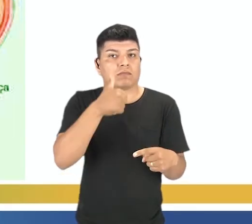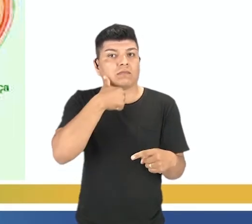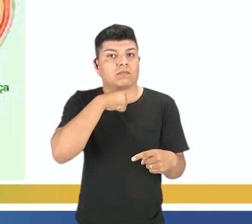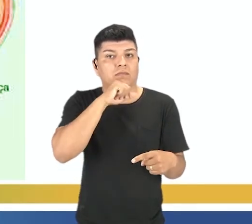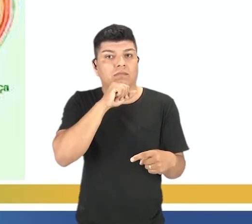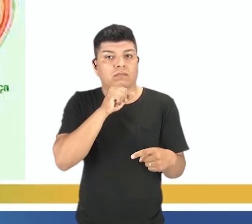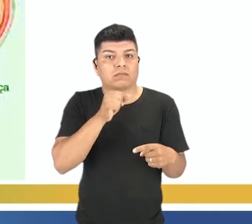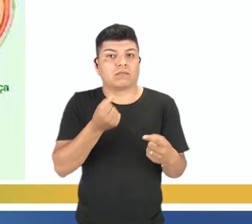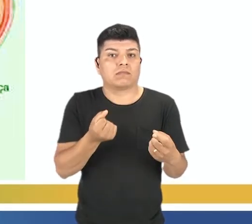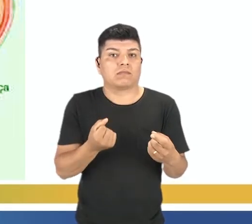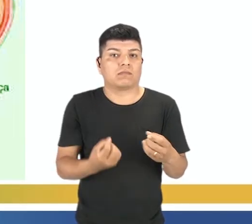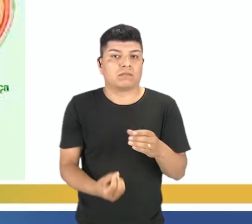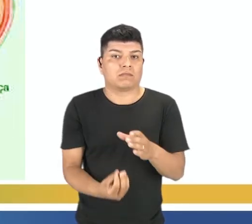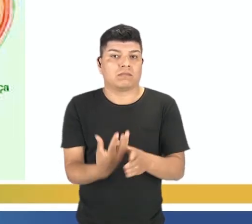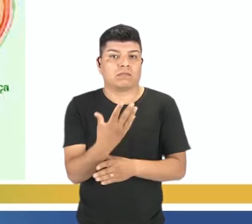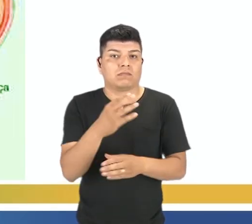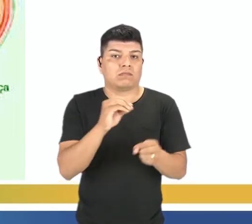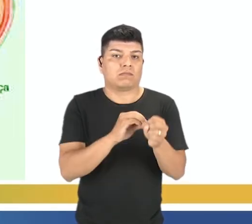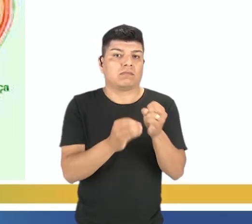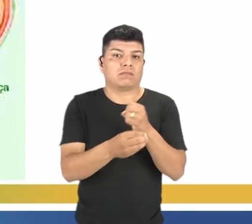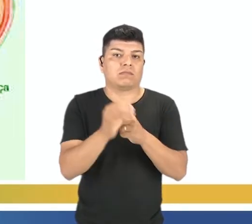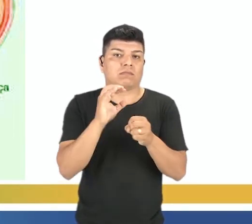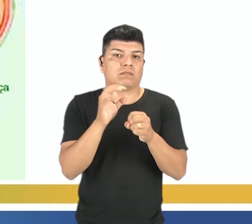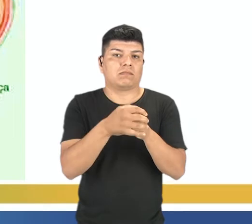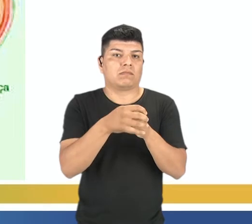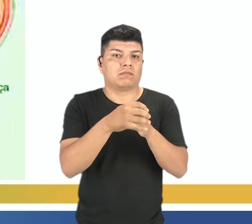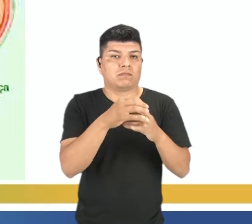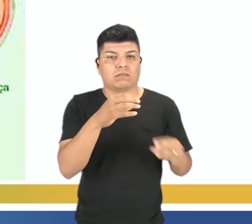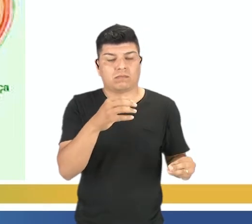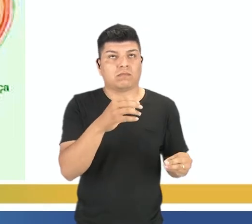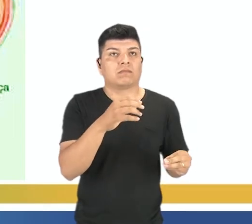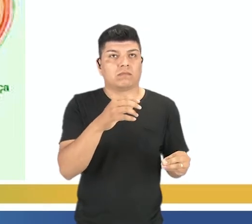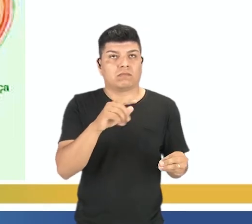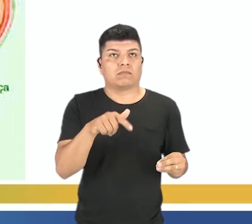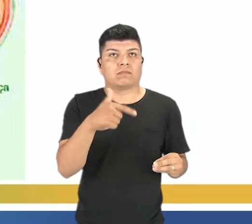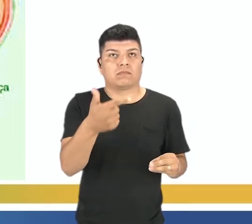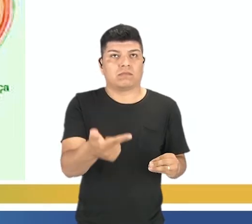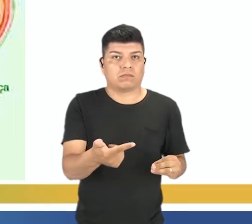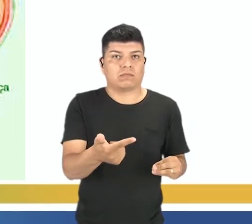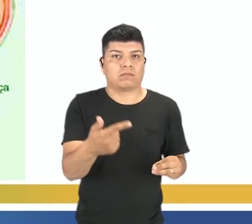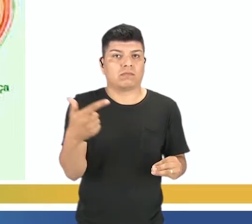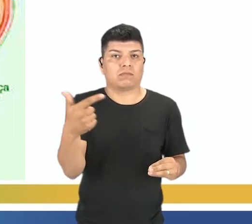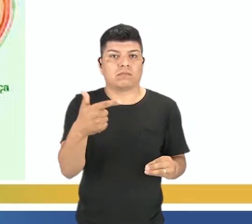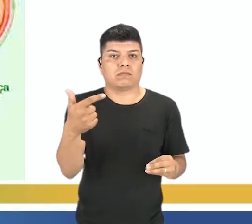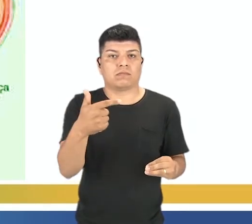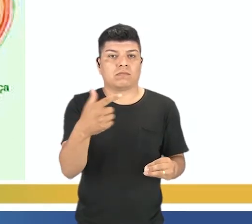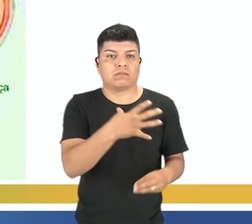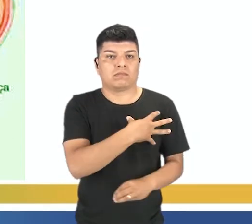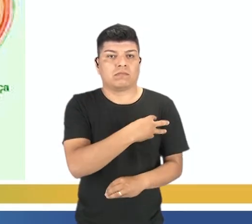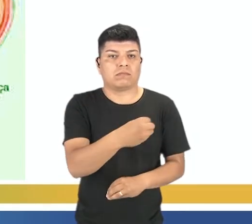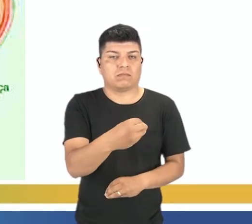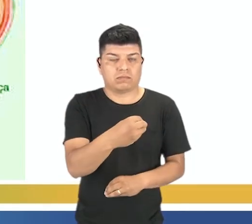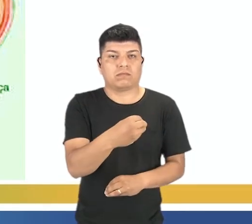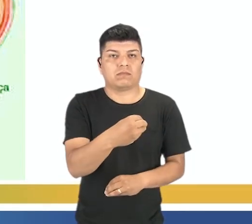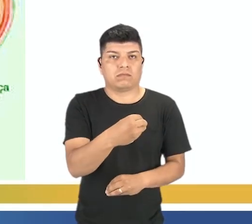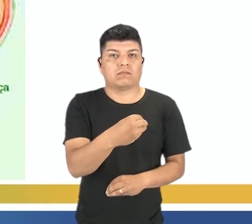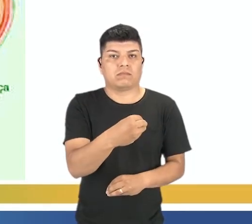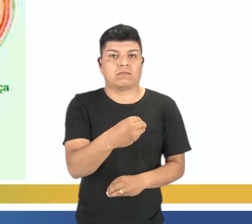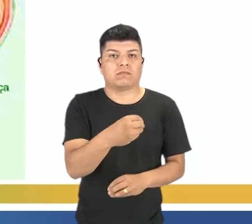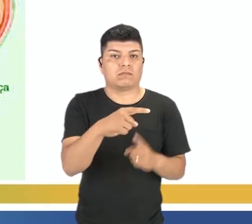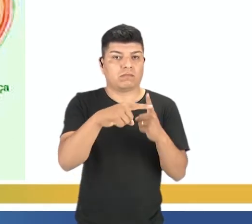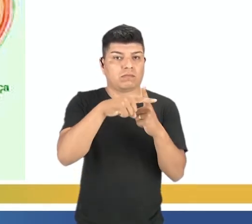vai gerar anticorpos depois. Se esse casal tiver um segundo filho, né, e esse filho